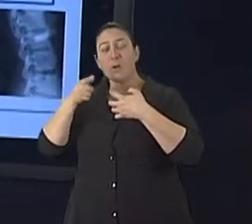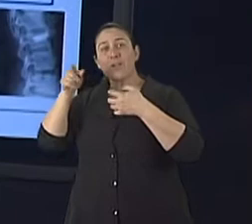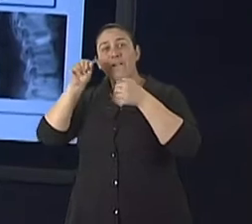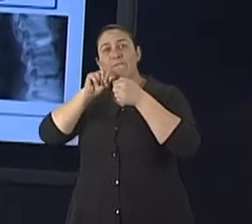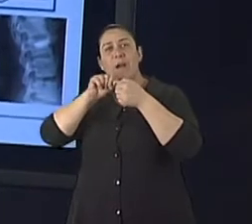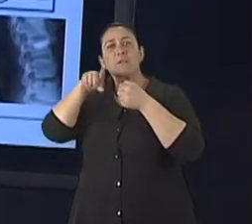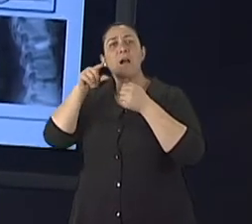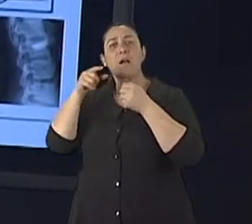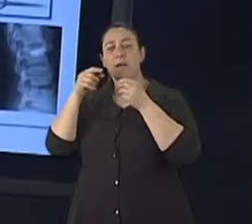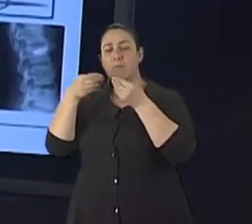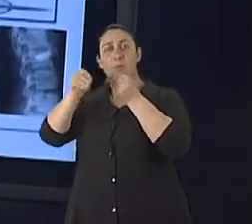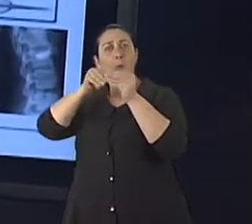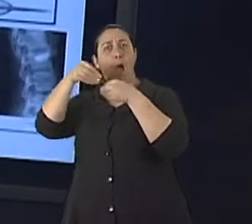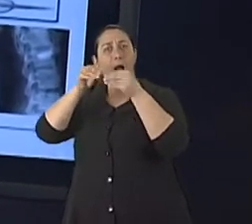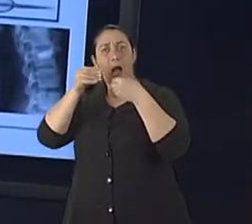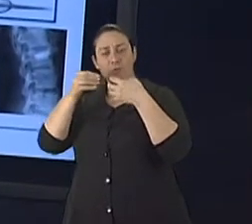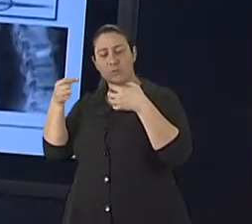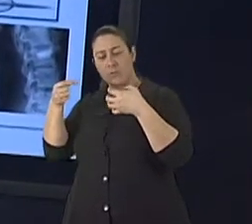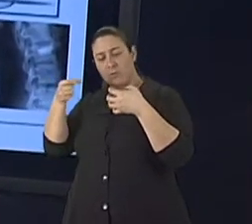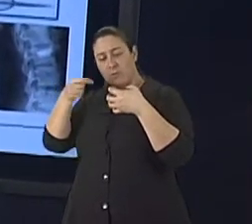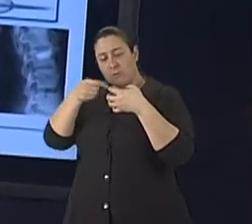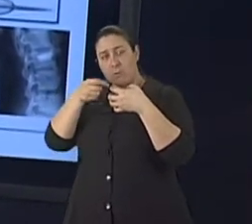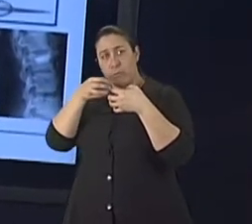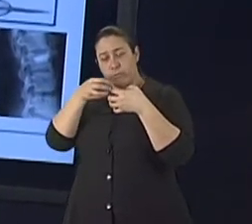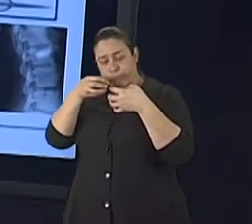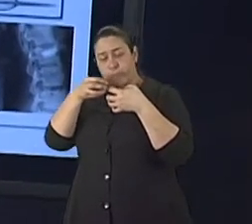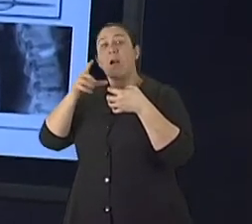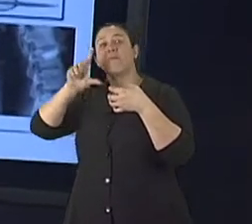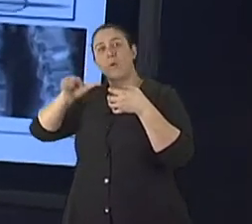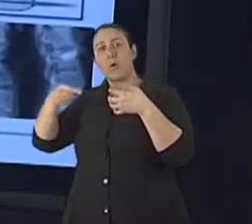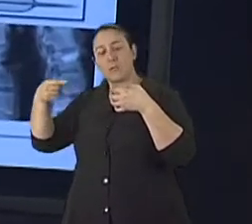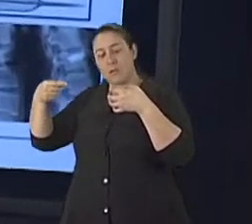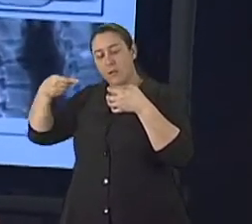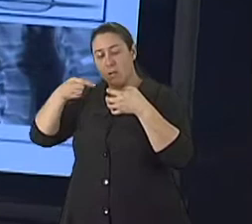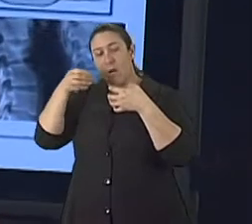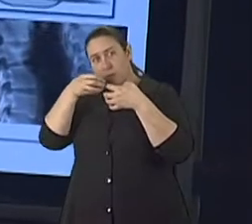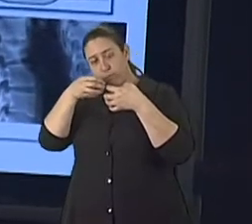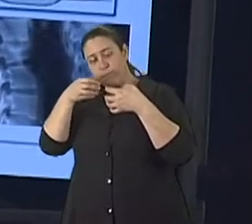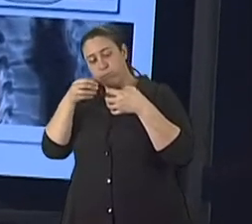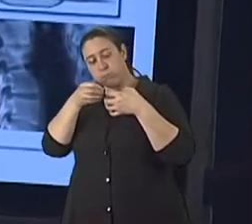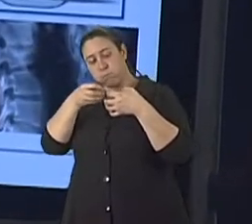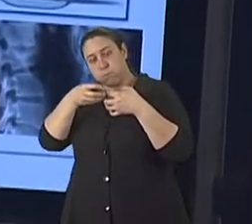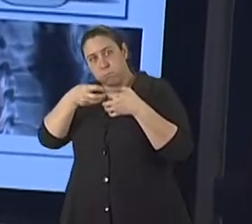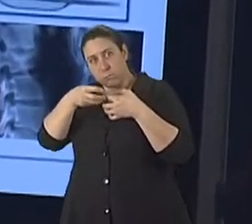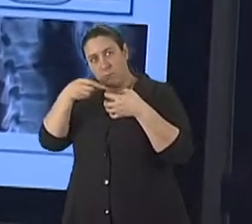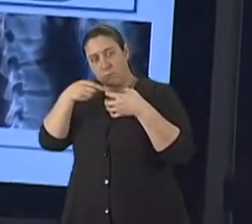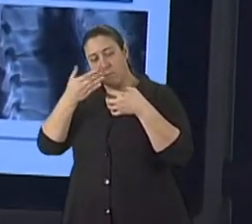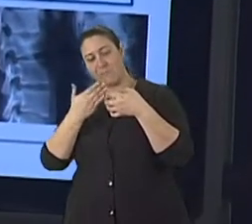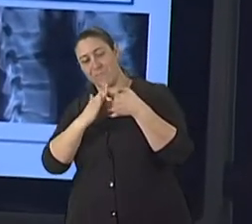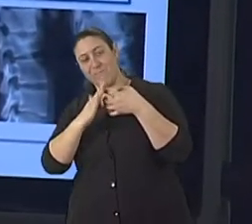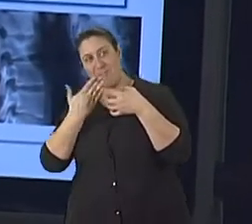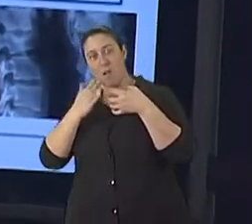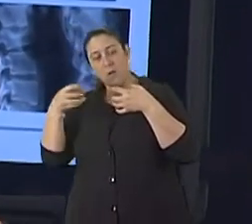refaz aquele espaço aquele osso expandir novamente você retira o balonê ti e aí no lugar onde ficou aquele espaço